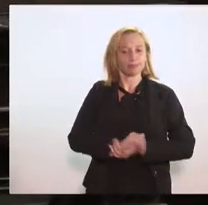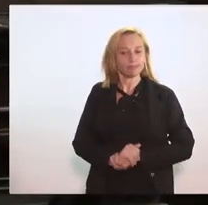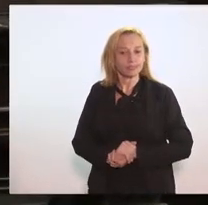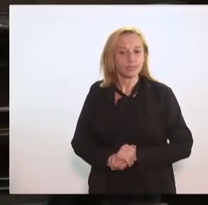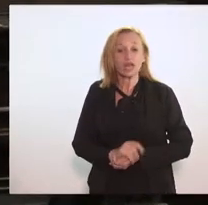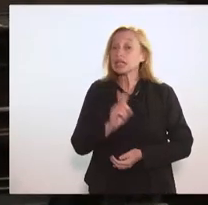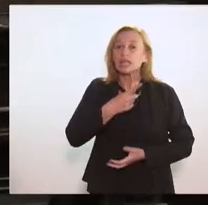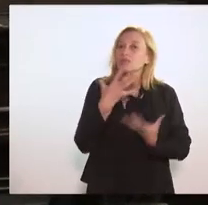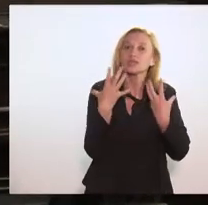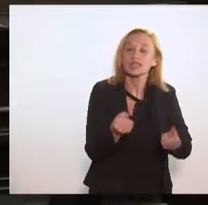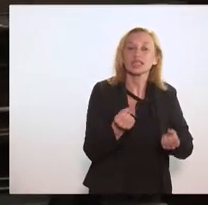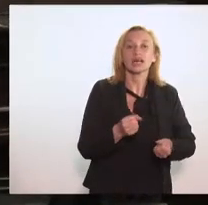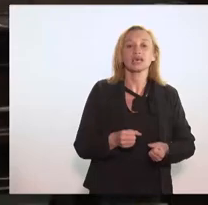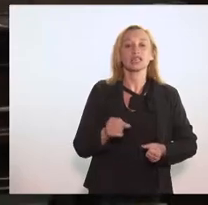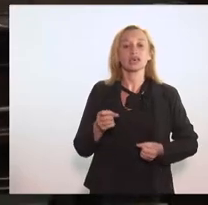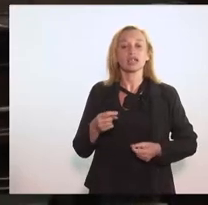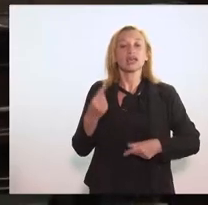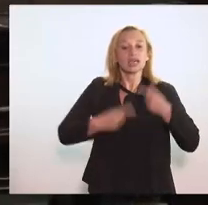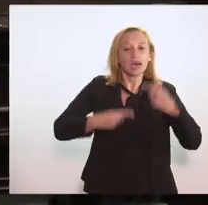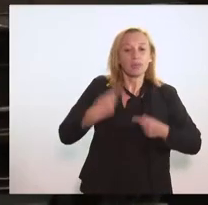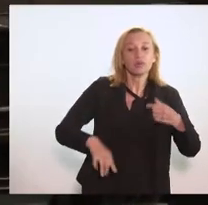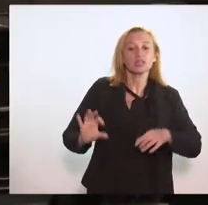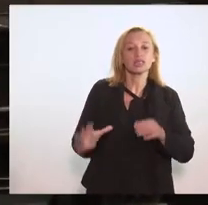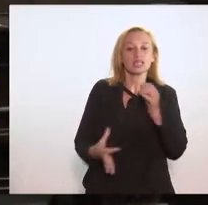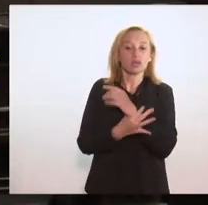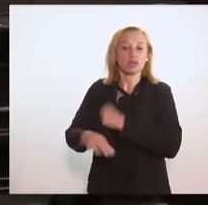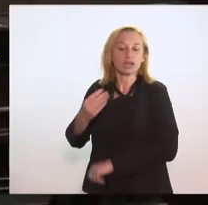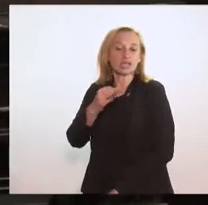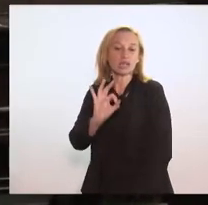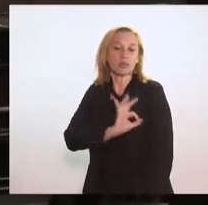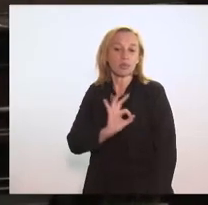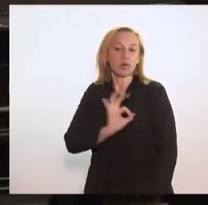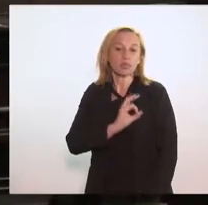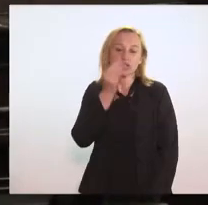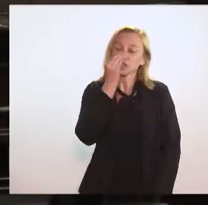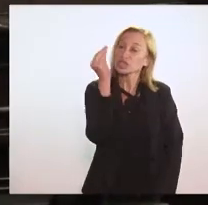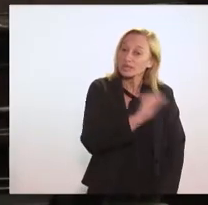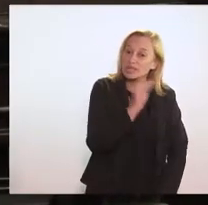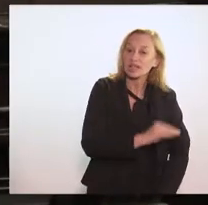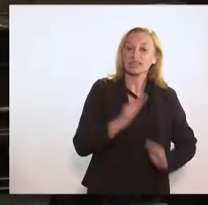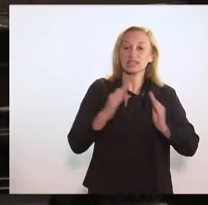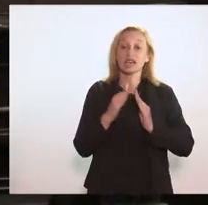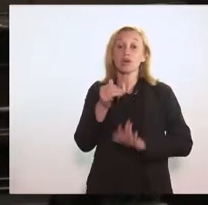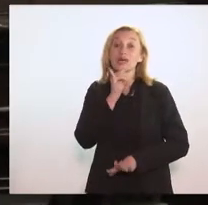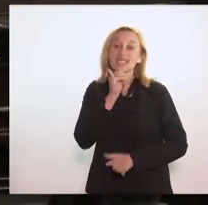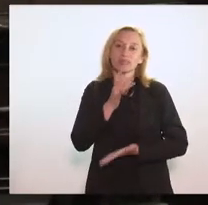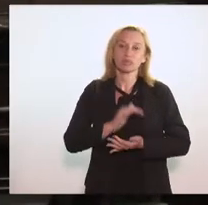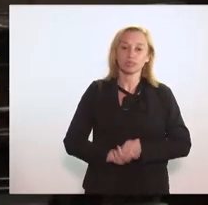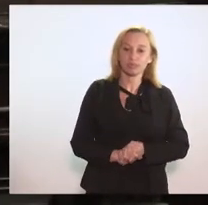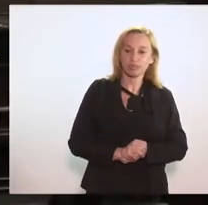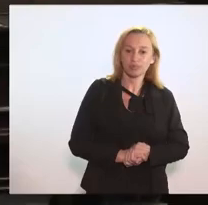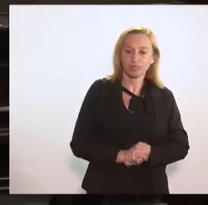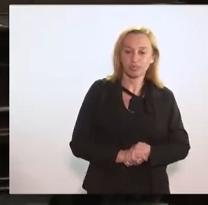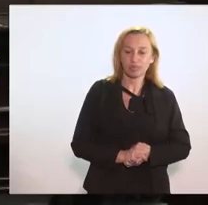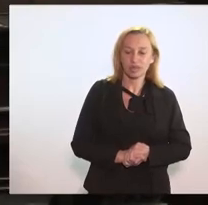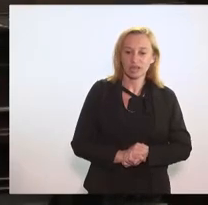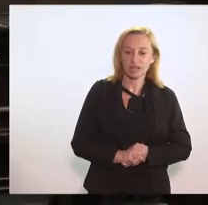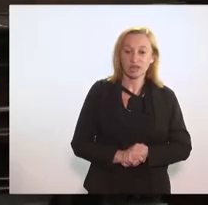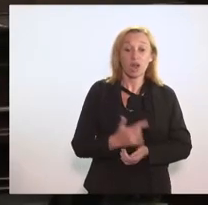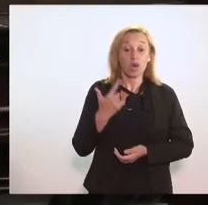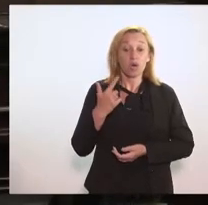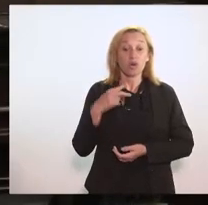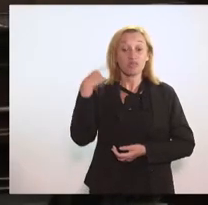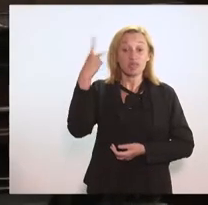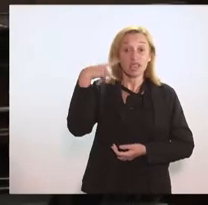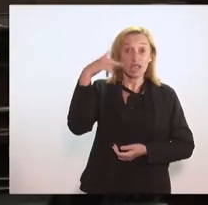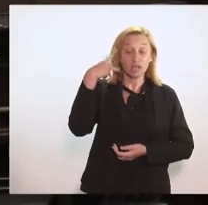não admitirei que a política de segurança pública seja ultrajada nesta casa como por exemplo percebam isso uma